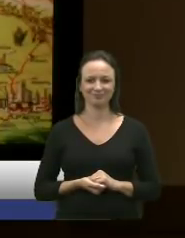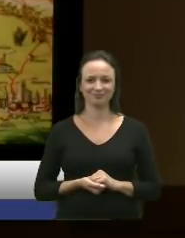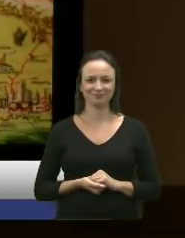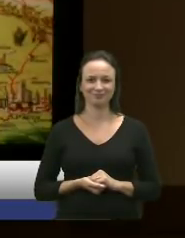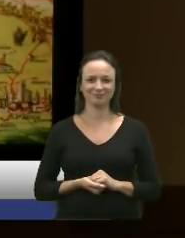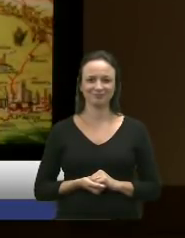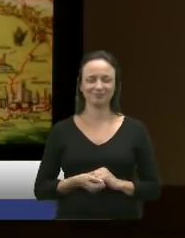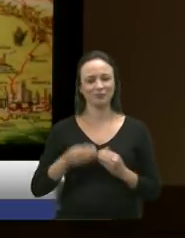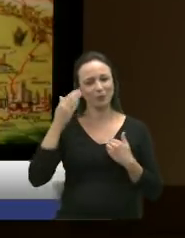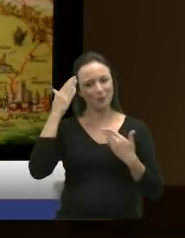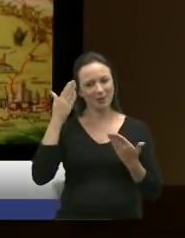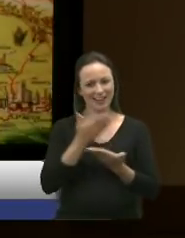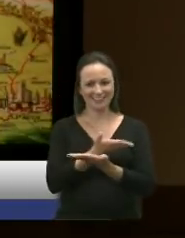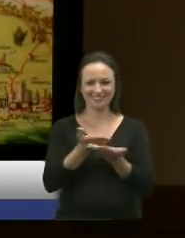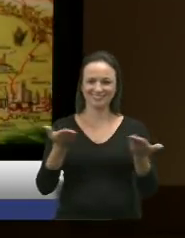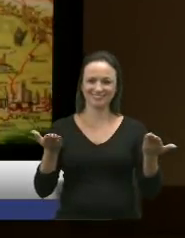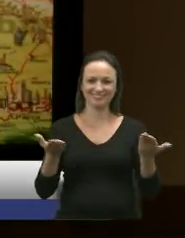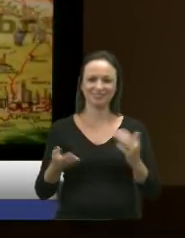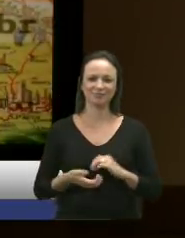Obrigado, gente.